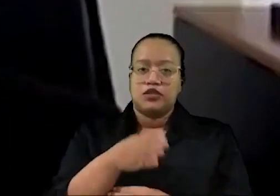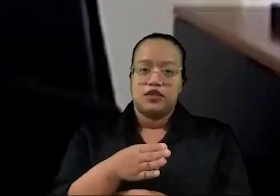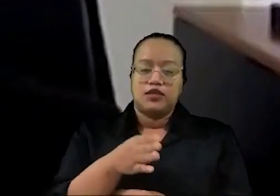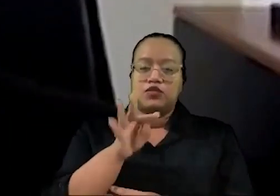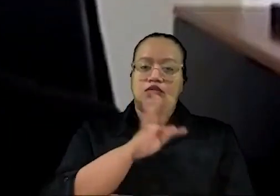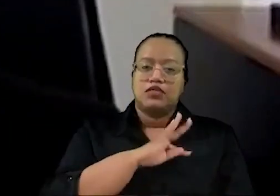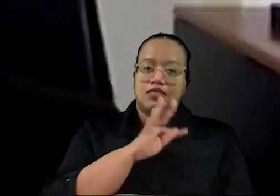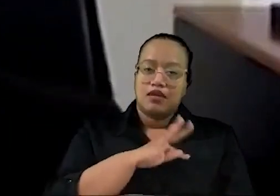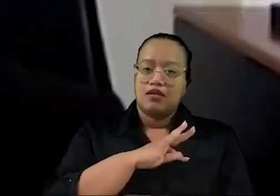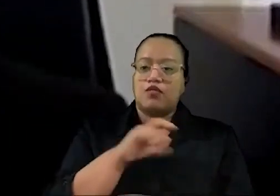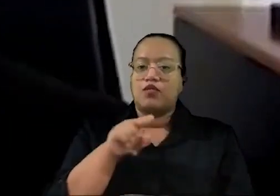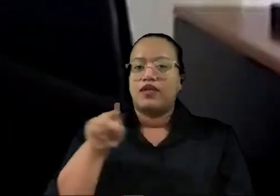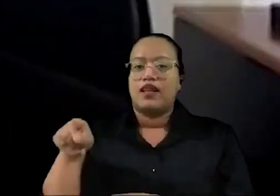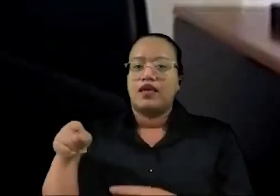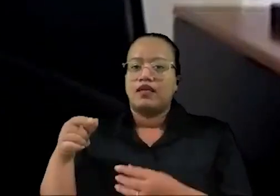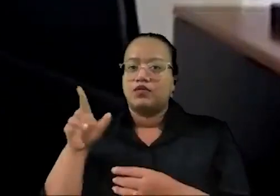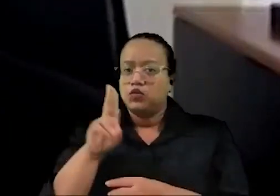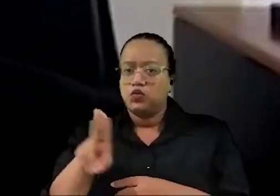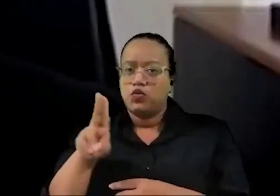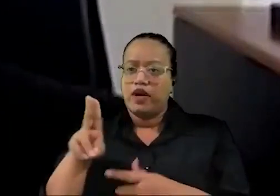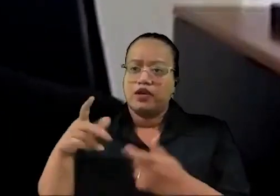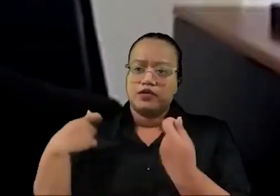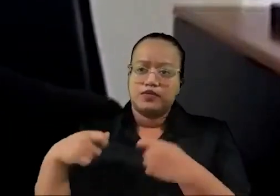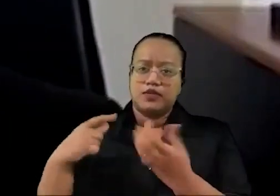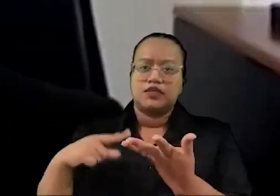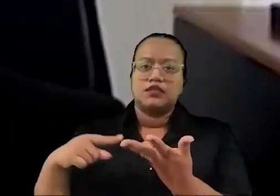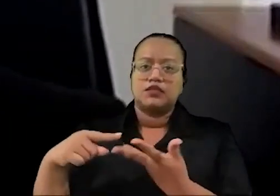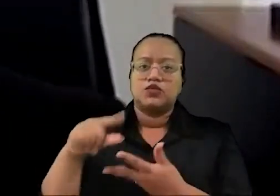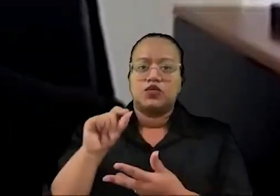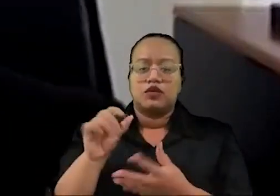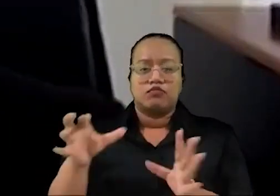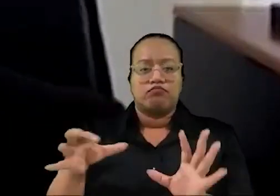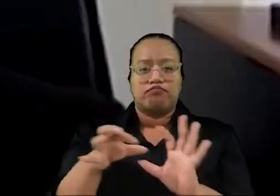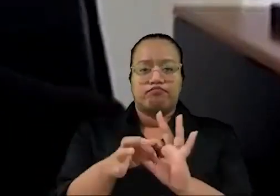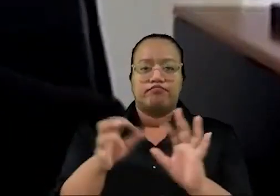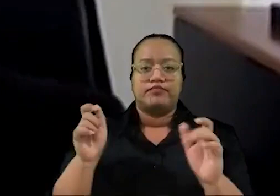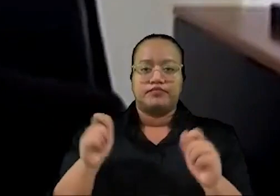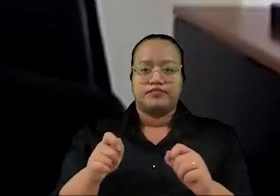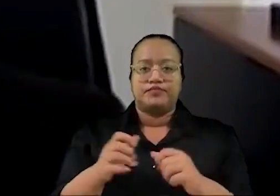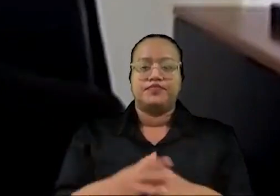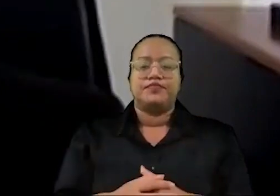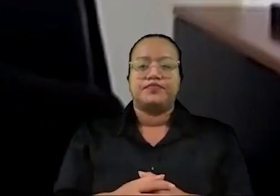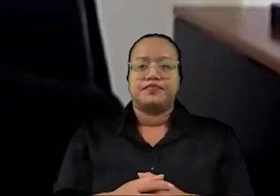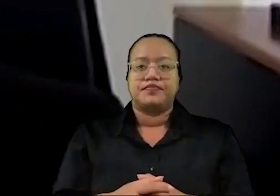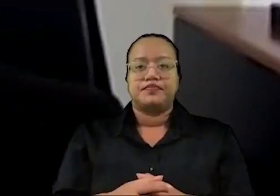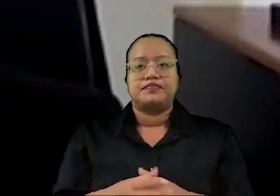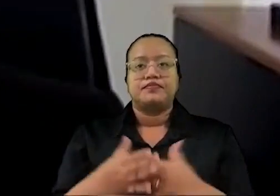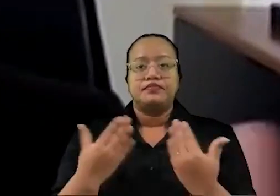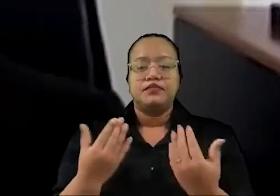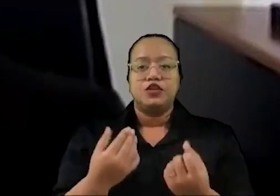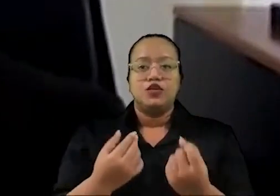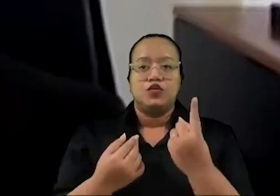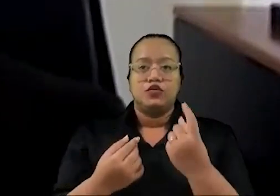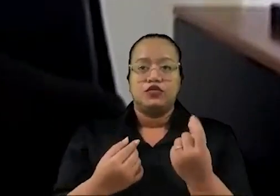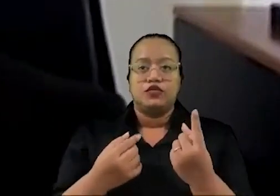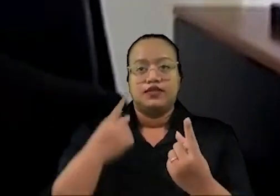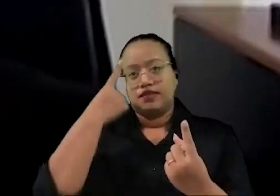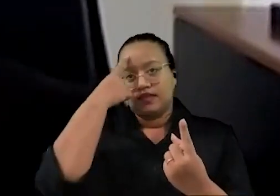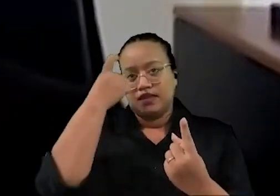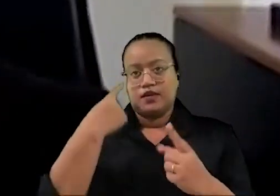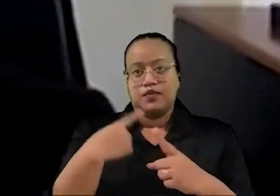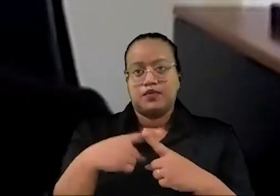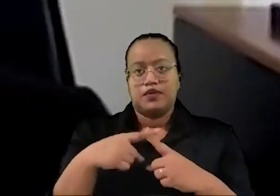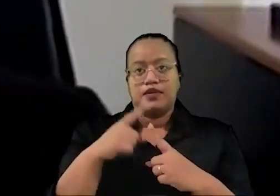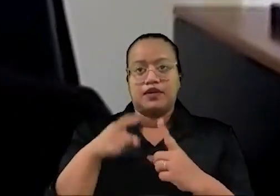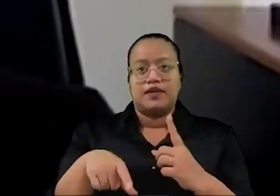né? E aqui a gente unificou essa ideia do gestor de sistemas, porque nós temos a figura da presidência regendo o segundo